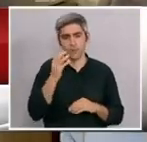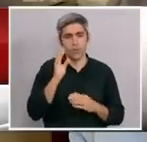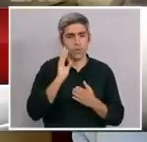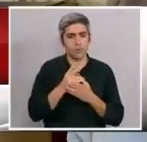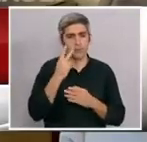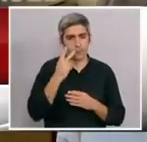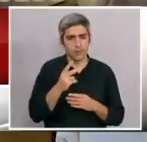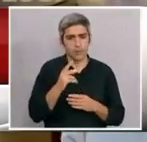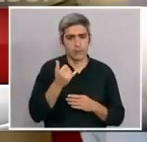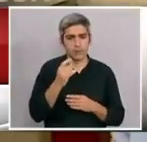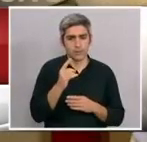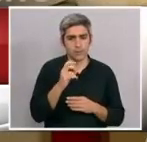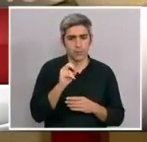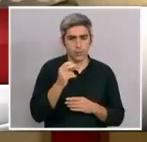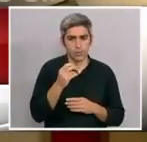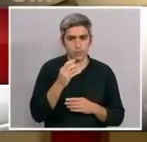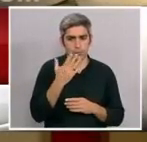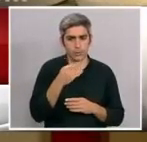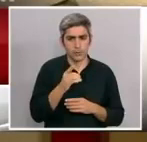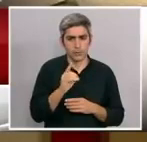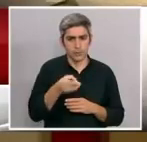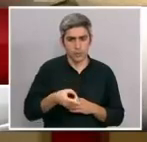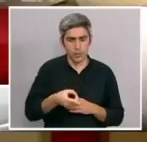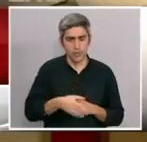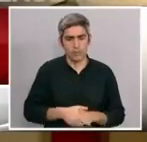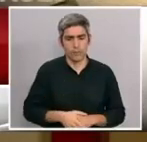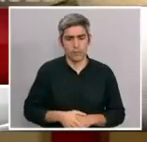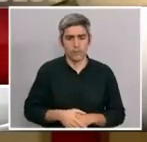a 26 de outubro de 69. Portanto,